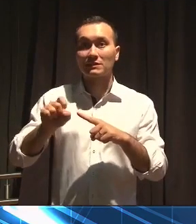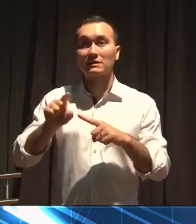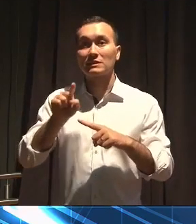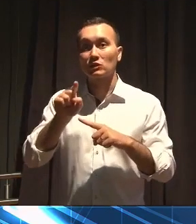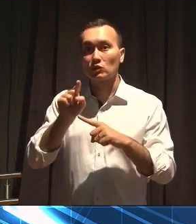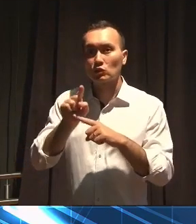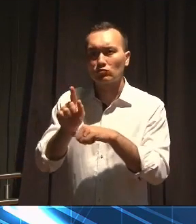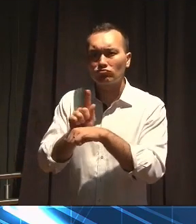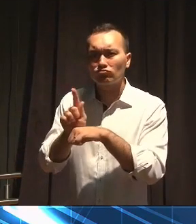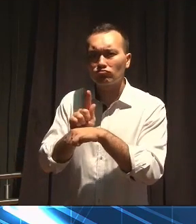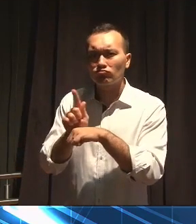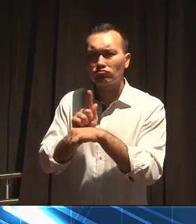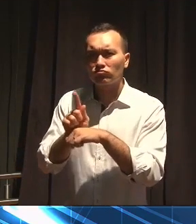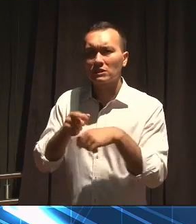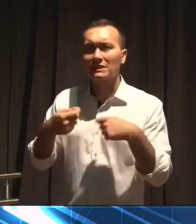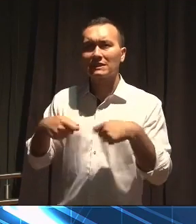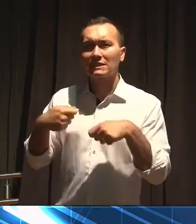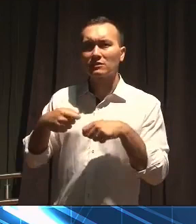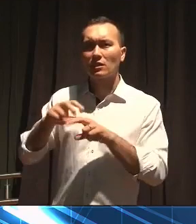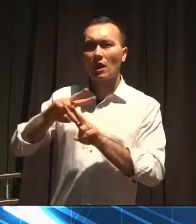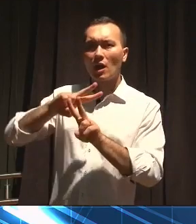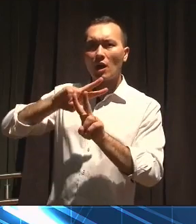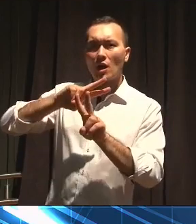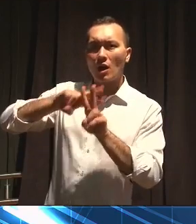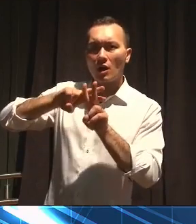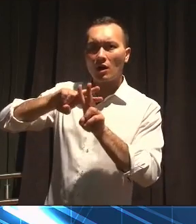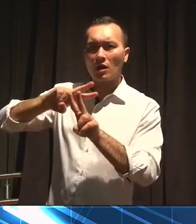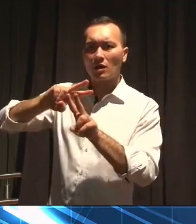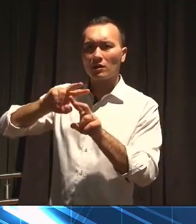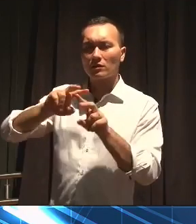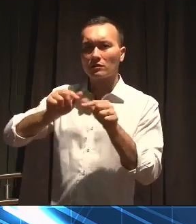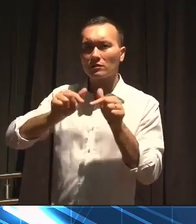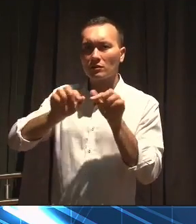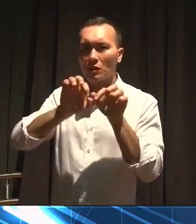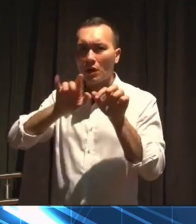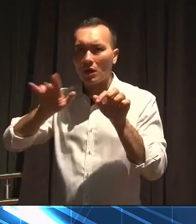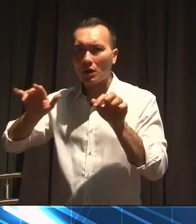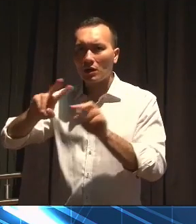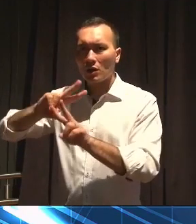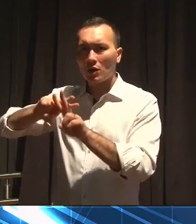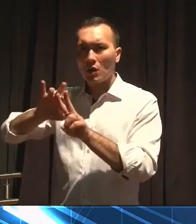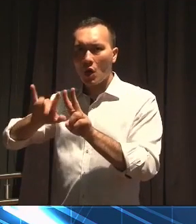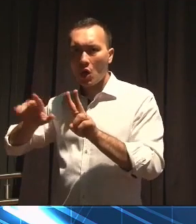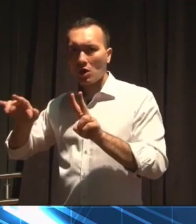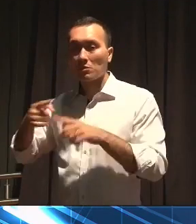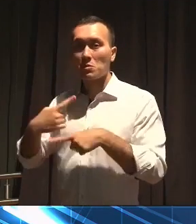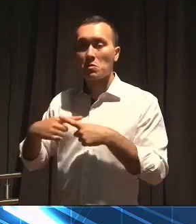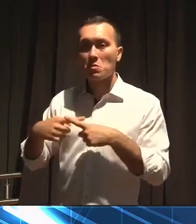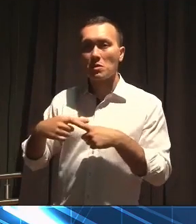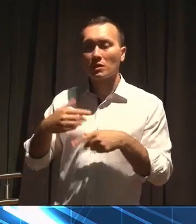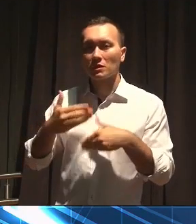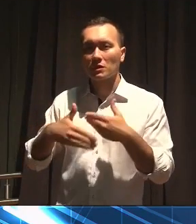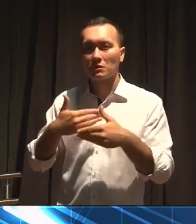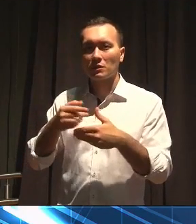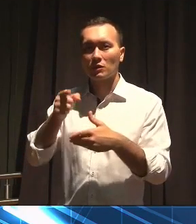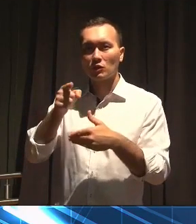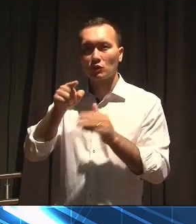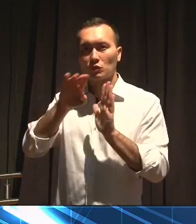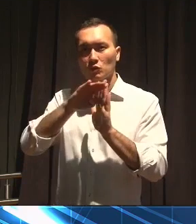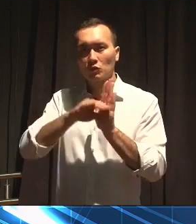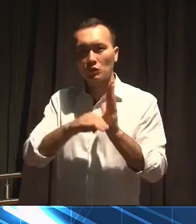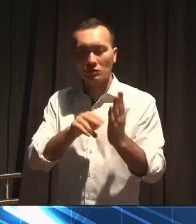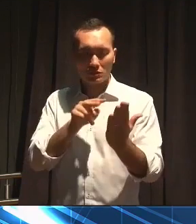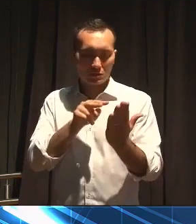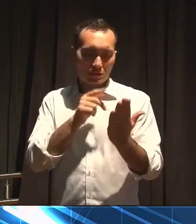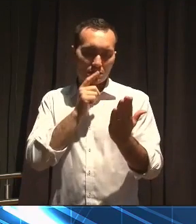trabalhar com tags dentro dele e saber de quem são os donos de cada recurso que está lá dentro, porque no fim das contas ele vai aparecer, principalmente quando a gente está falando do